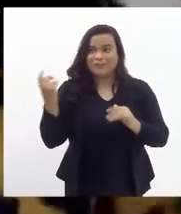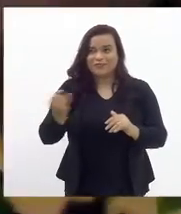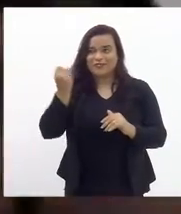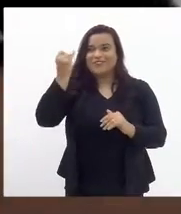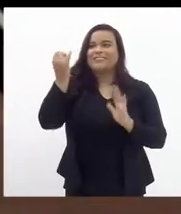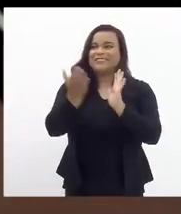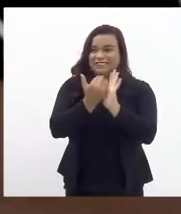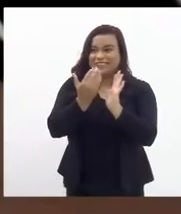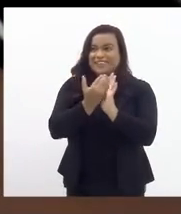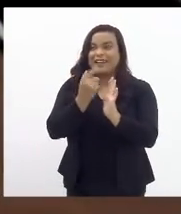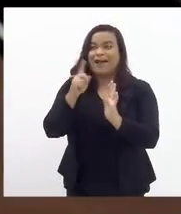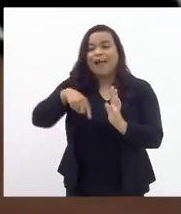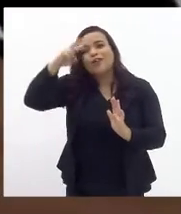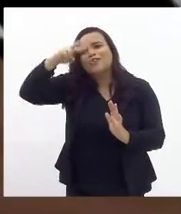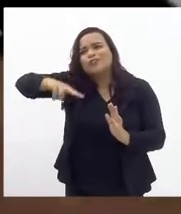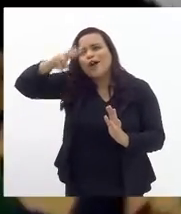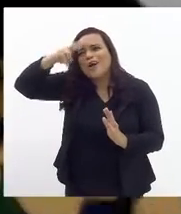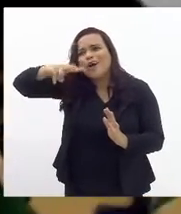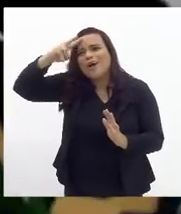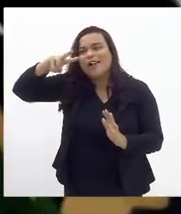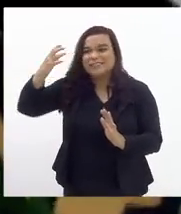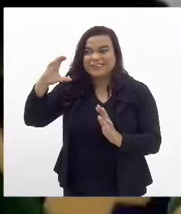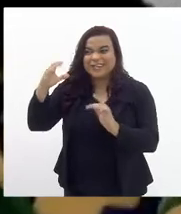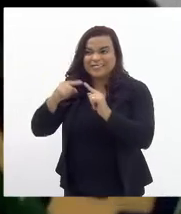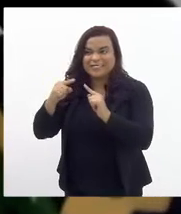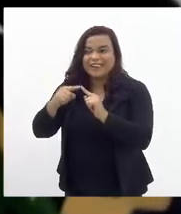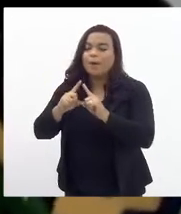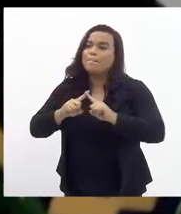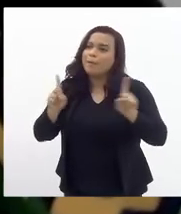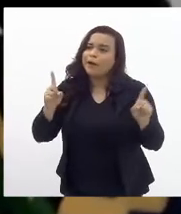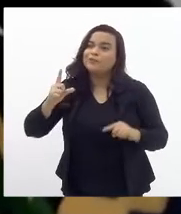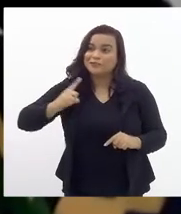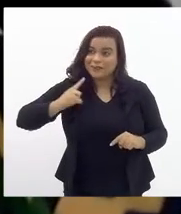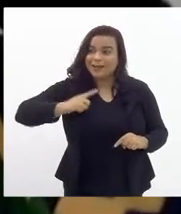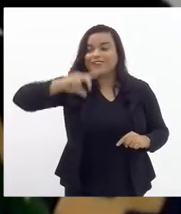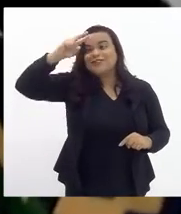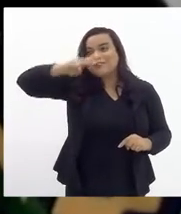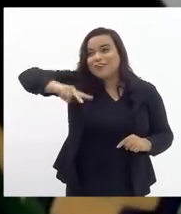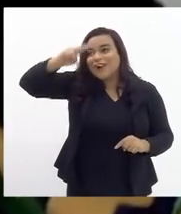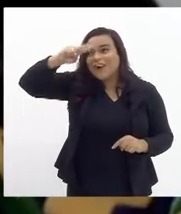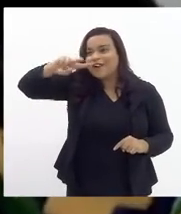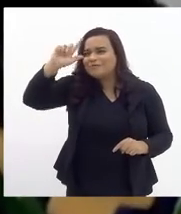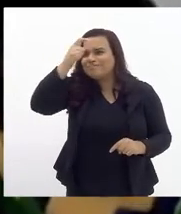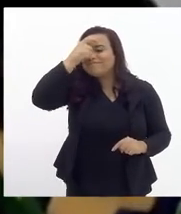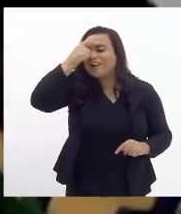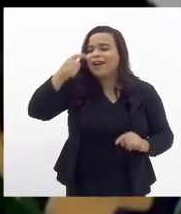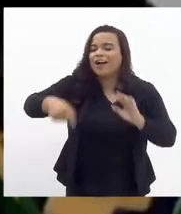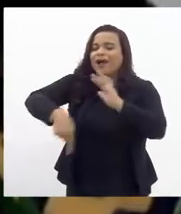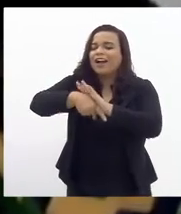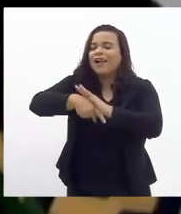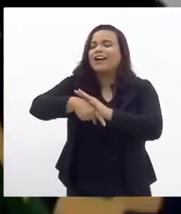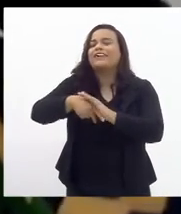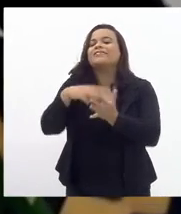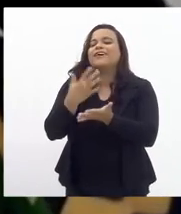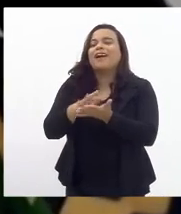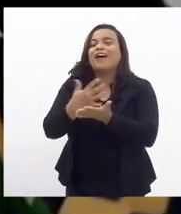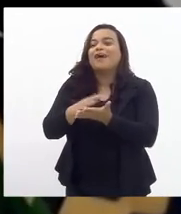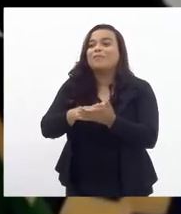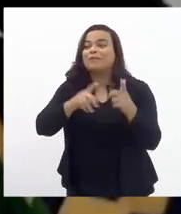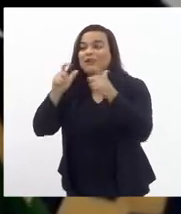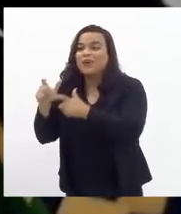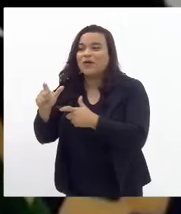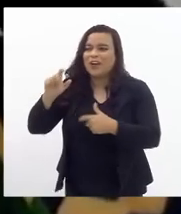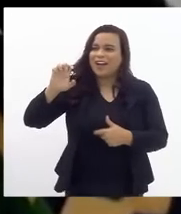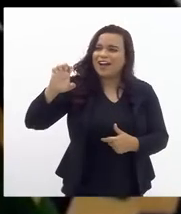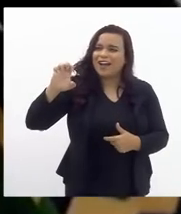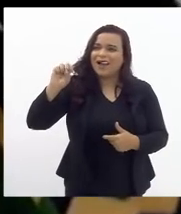de ficção, mas tem uma pesquisa histórica, uma memória do samba no Estácio, no Largo do Estácio,